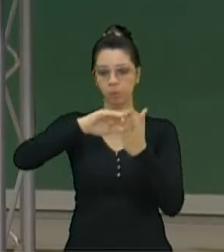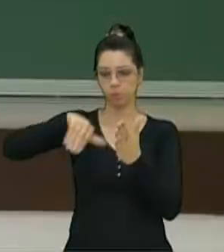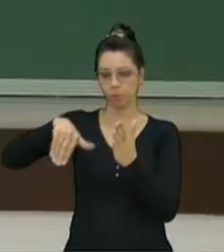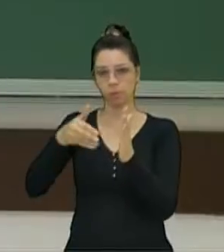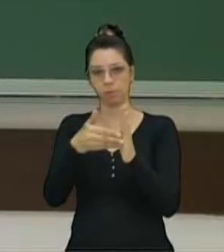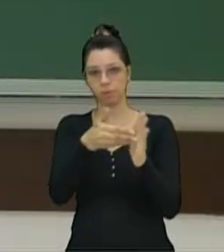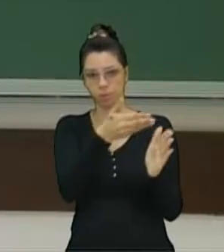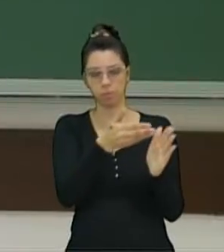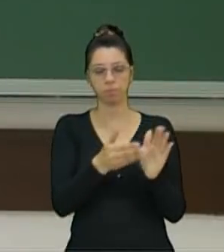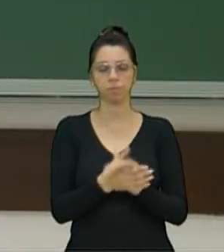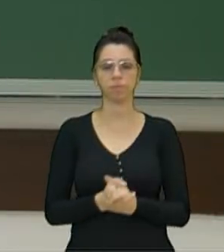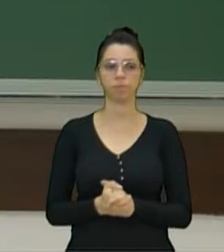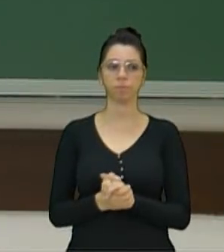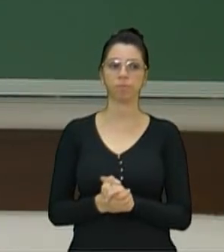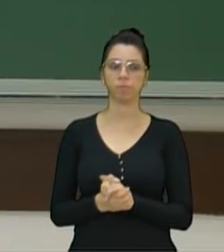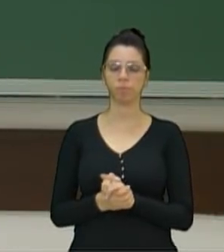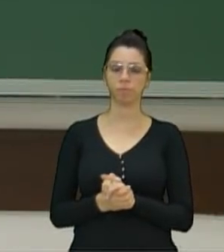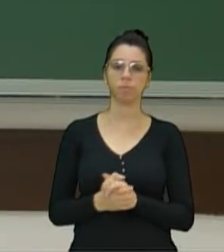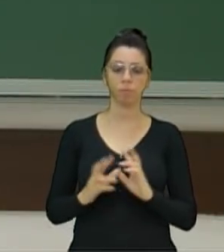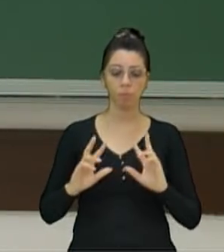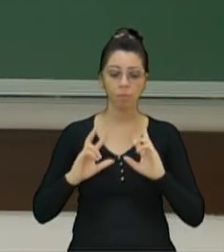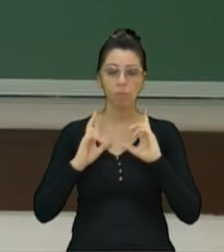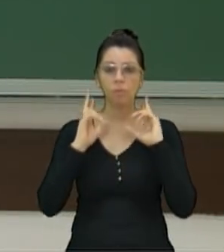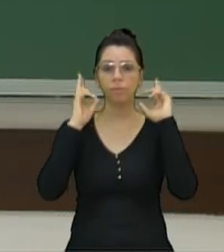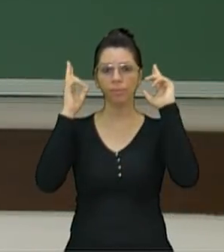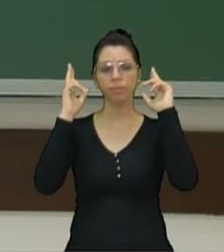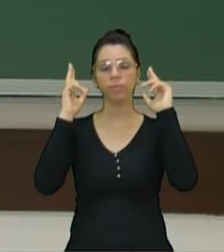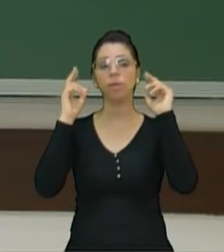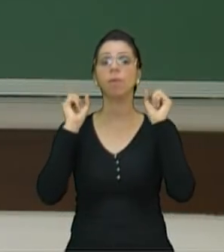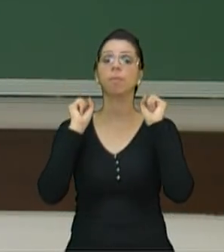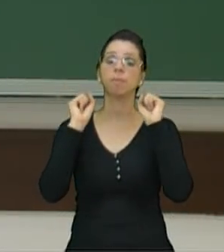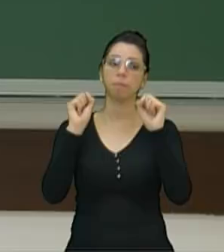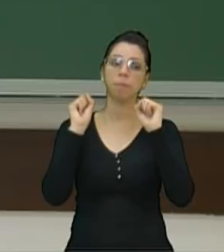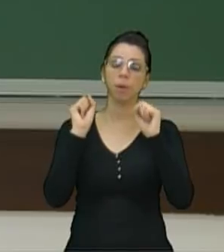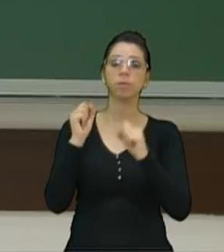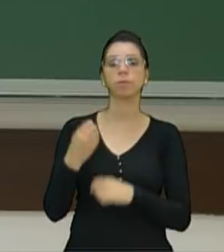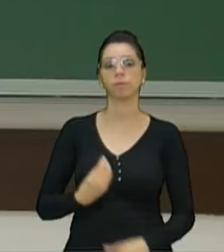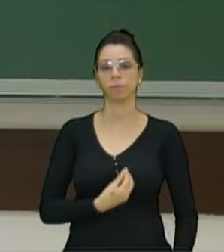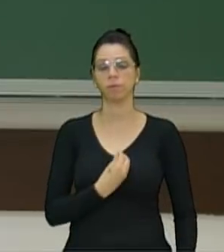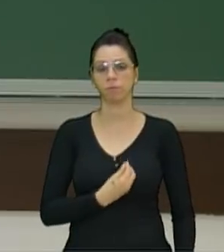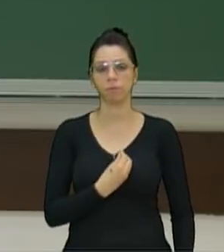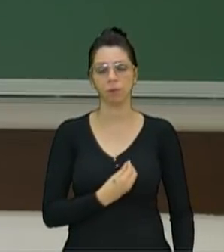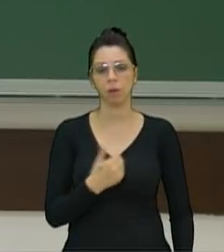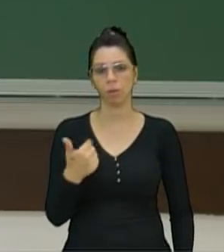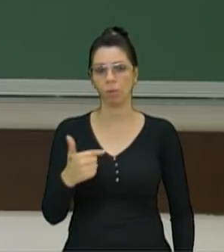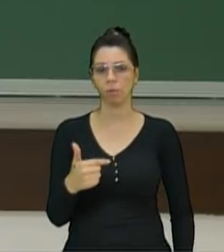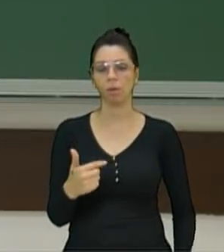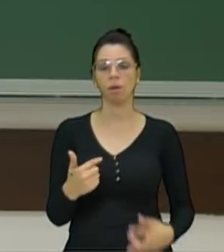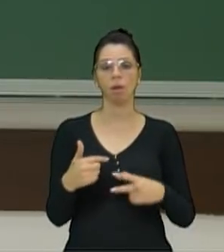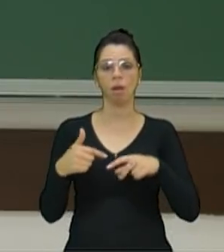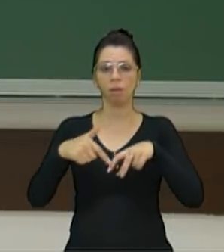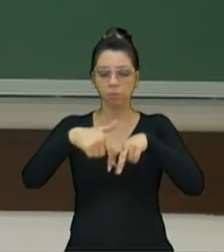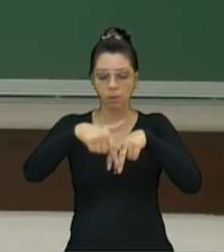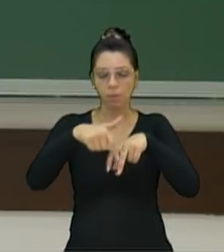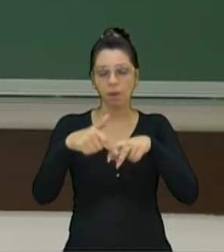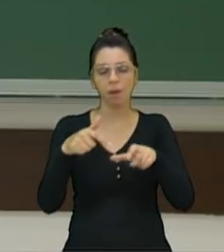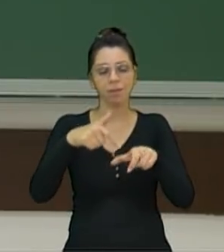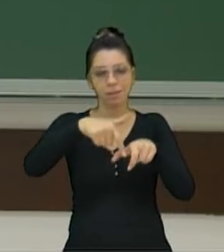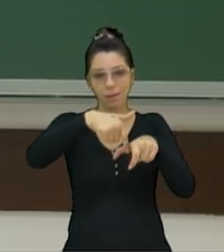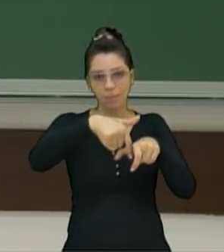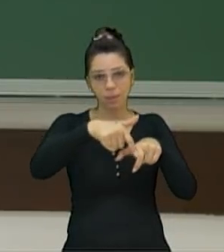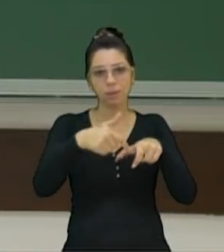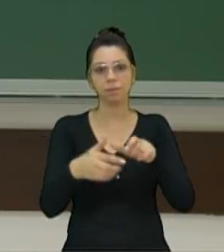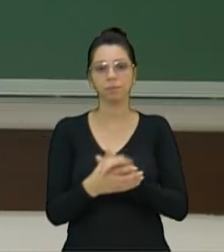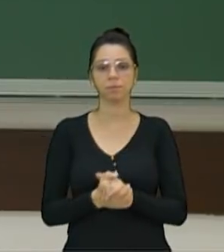tirar, né, passar por uma cirurgia e tirar, dá sim para viver sem as amígdalas, tá? Não vai comprometer em nada,